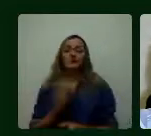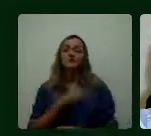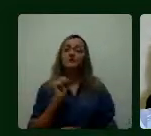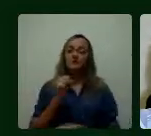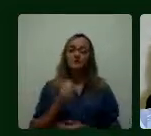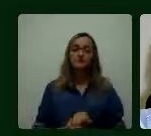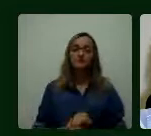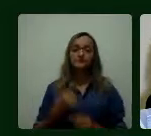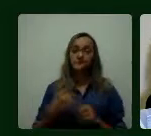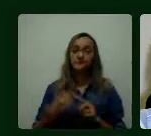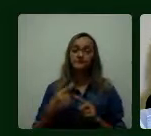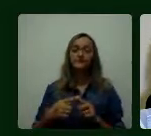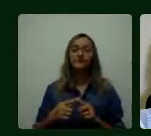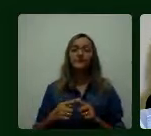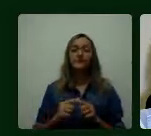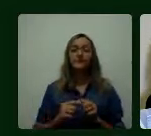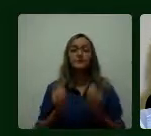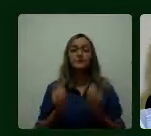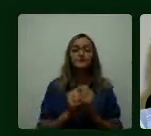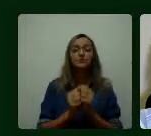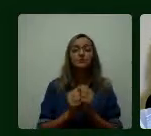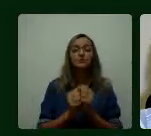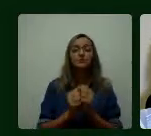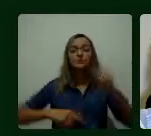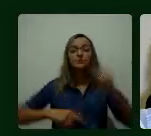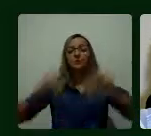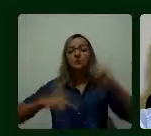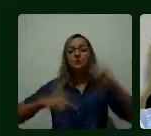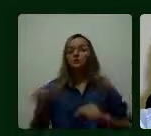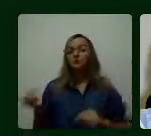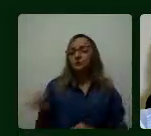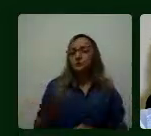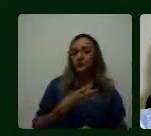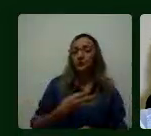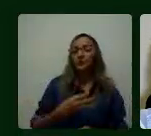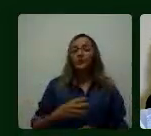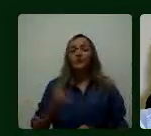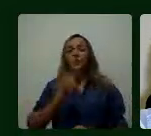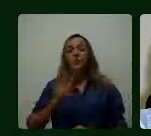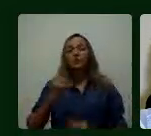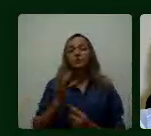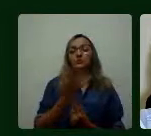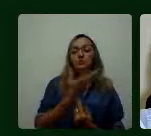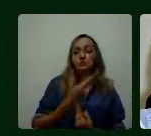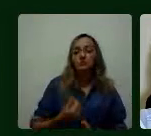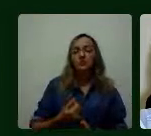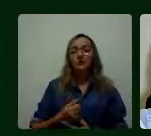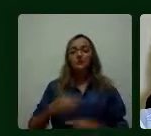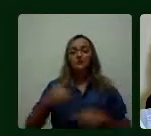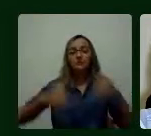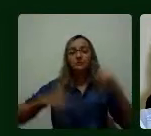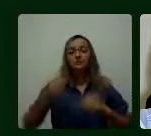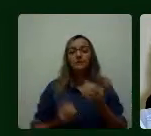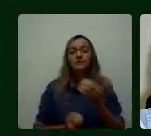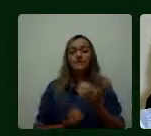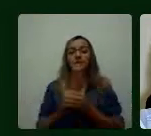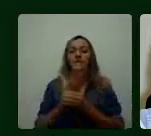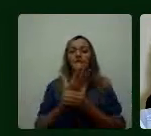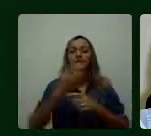Castro, ela está perguntando como tarefas que, como resultado, precisam entregar os mentores, precisa saber